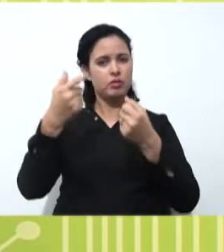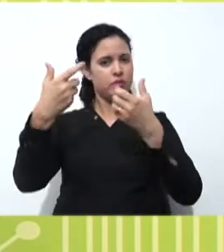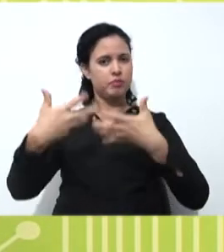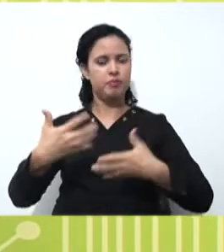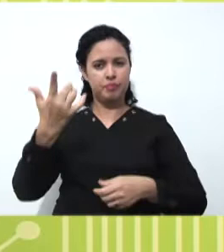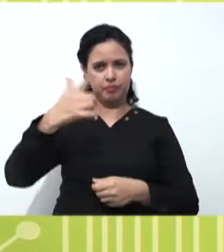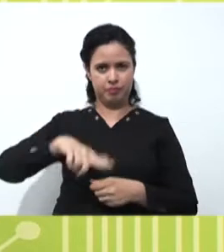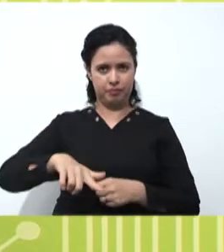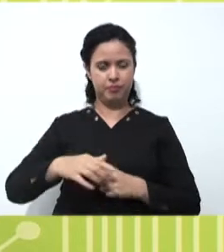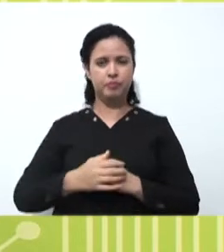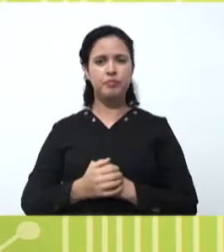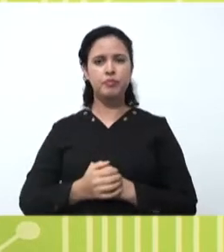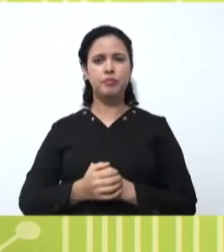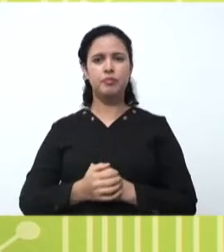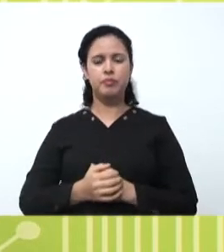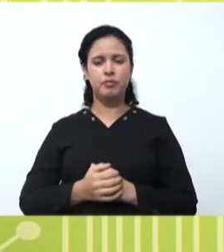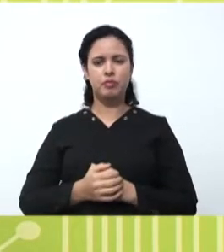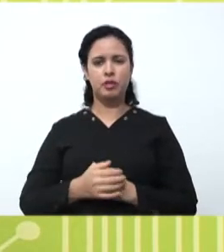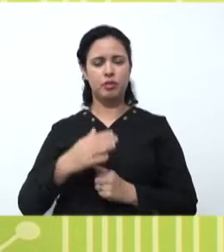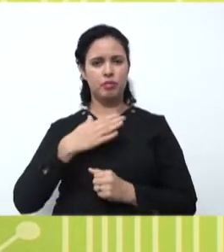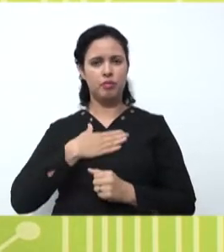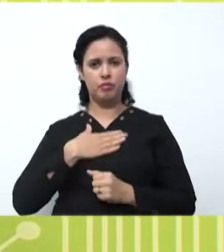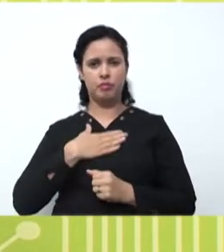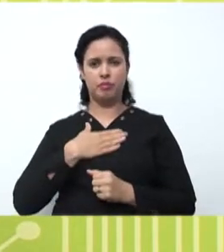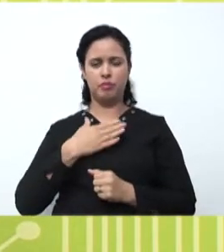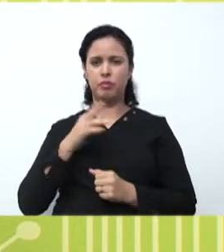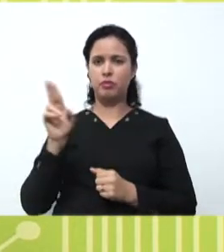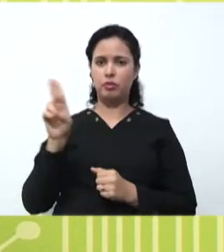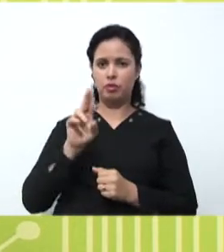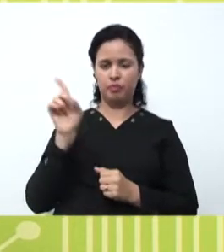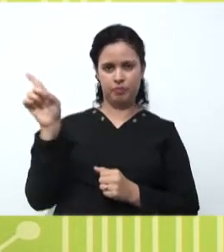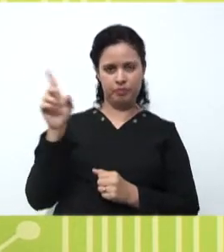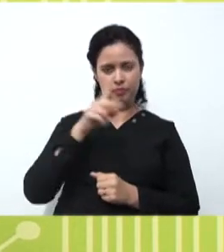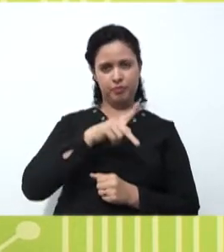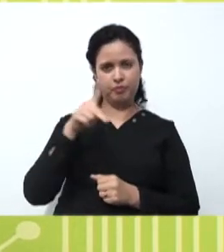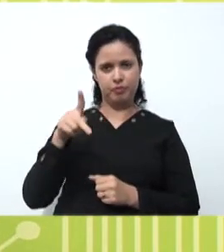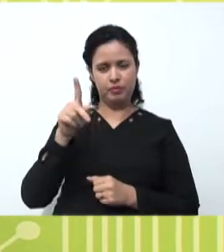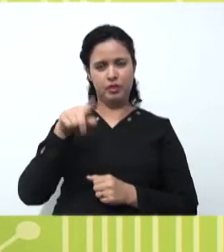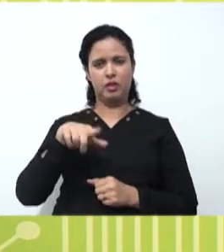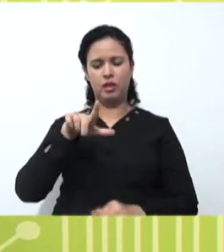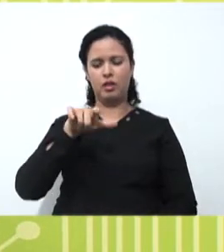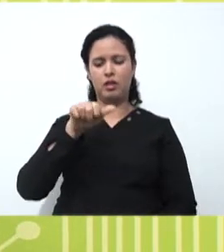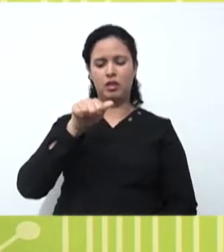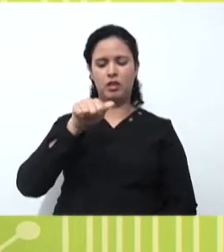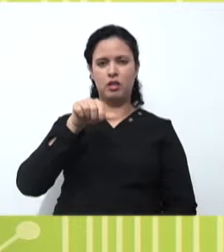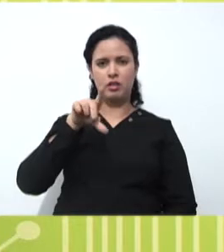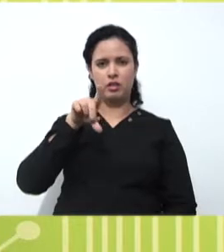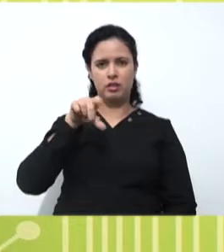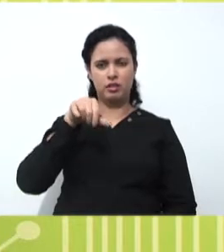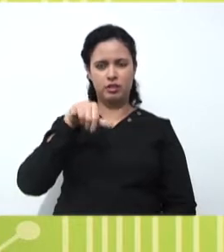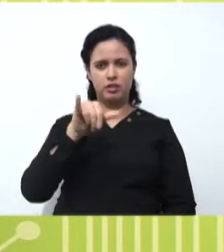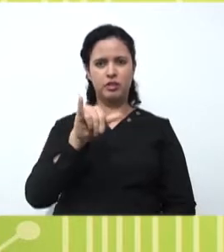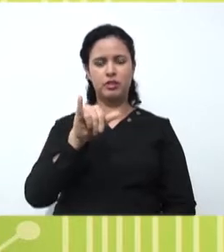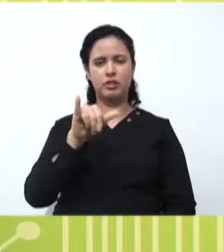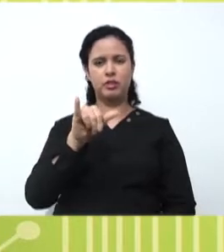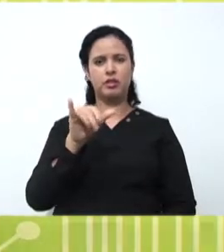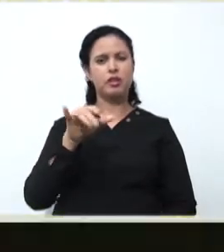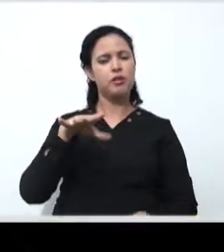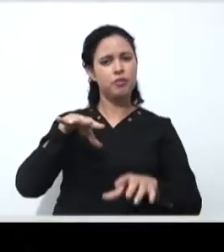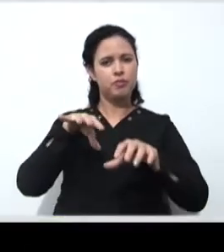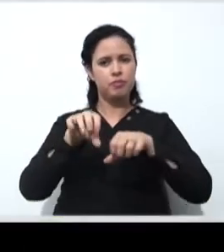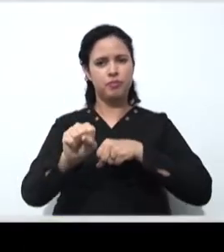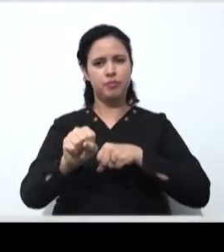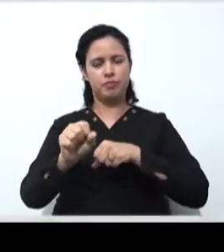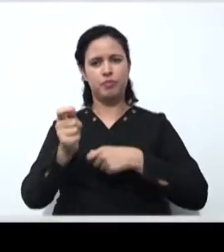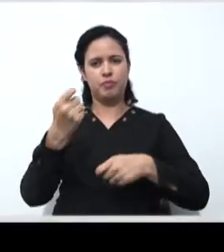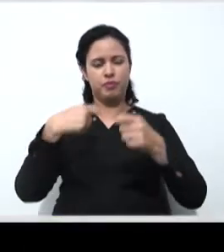pouco mais. O meu nome é Leididay Pereira de Souza, eu sou formada em Administração e mestre em Desenvolvimento Regional. É a terceira vez